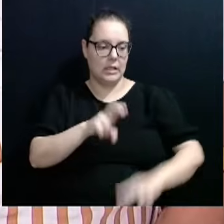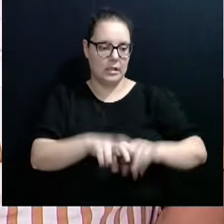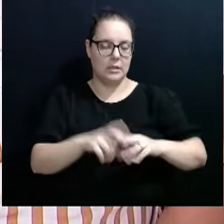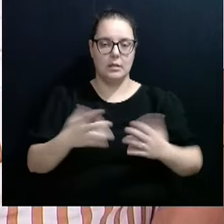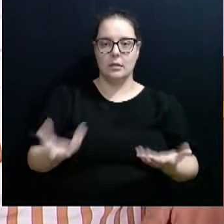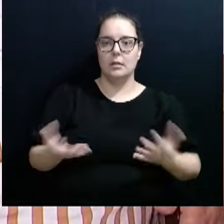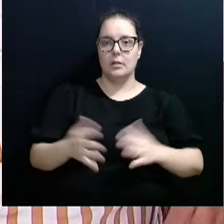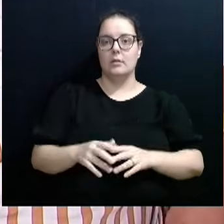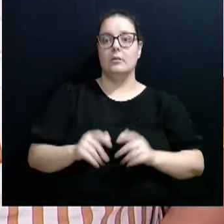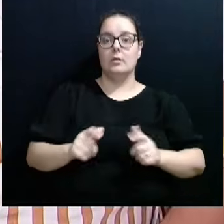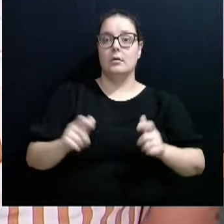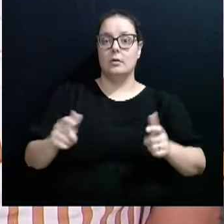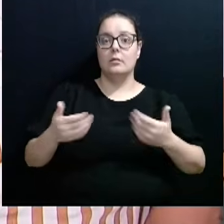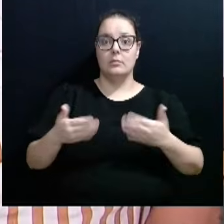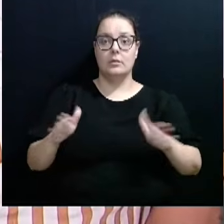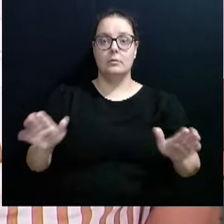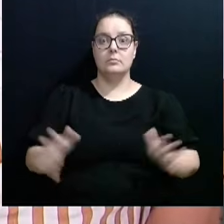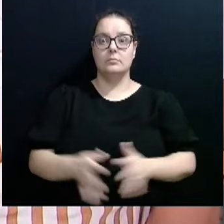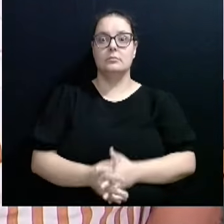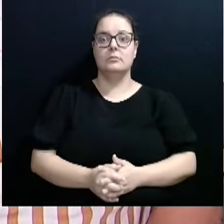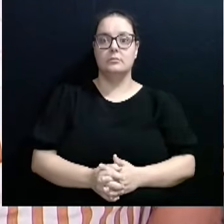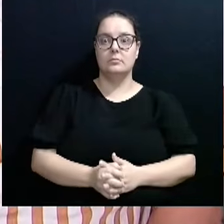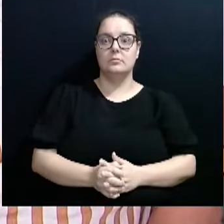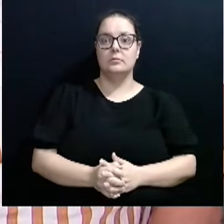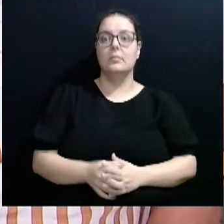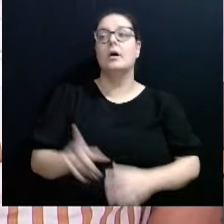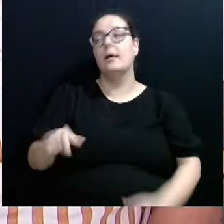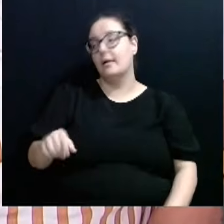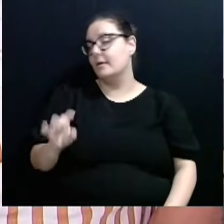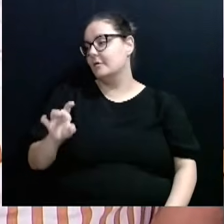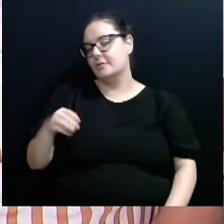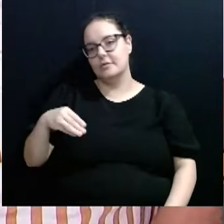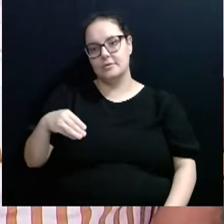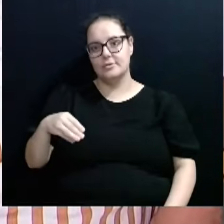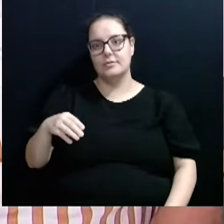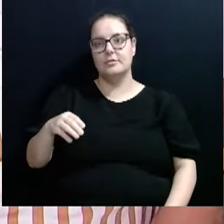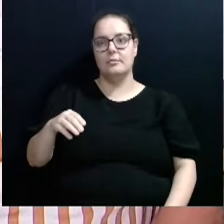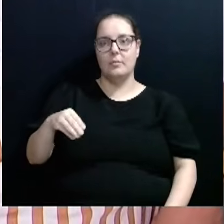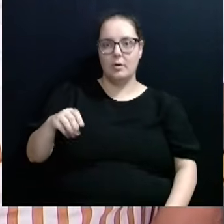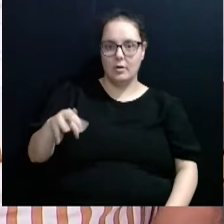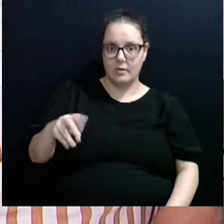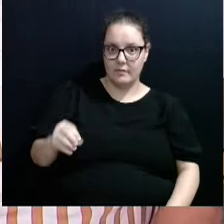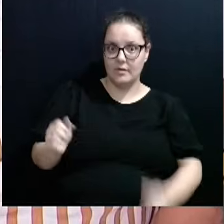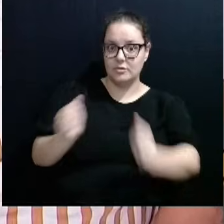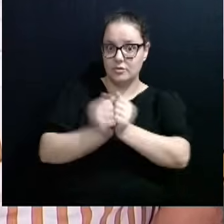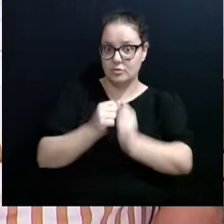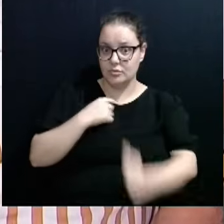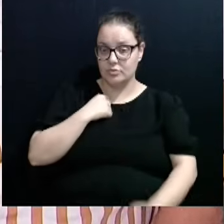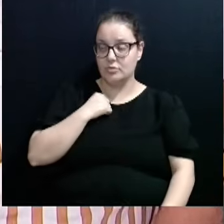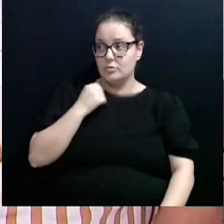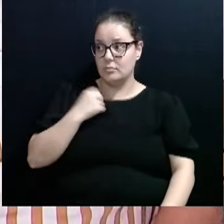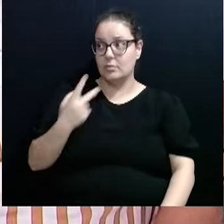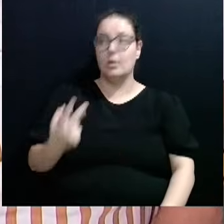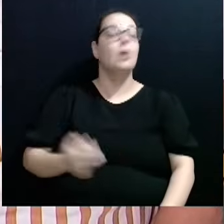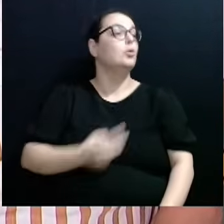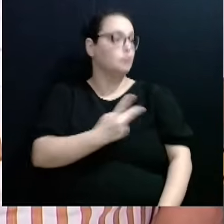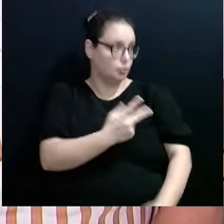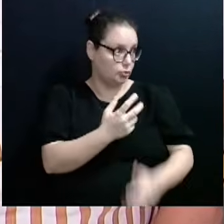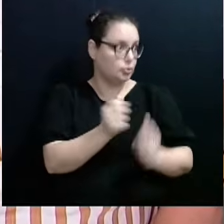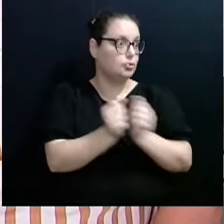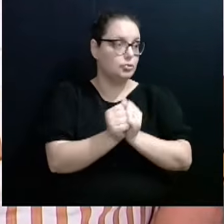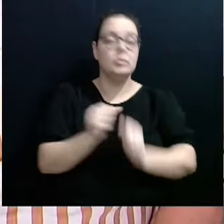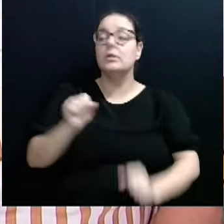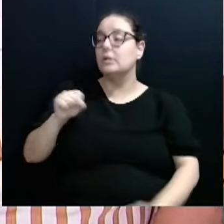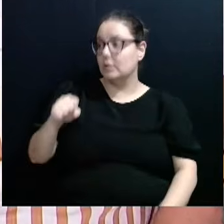e aí virou um brechó de móveis com roupa, Ainda com roupa. ainda com roupa Começou naquele modelo